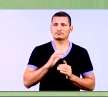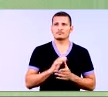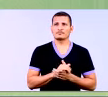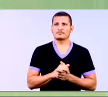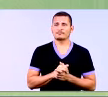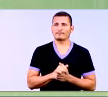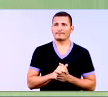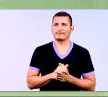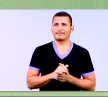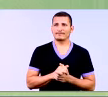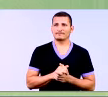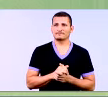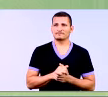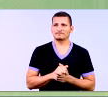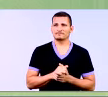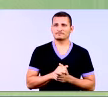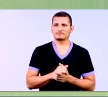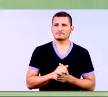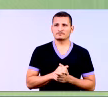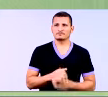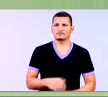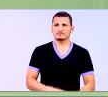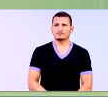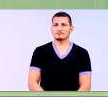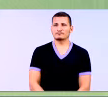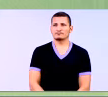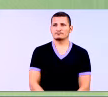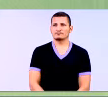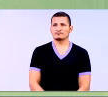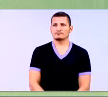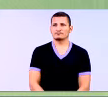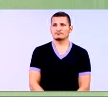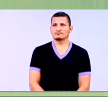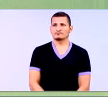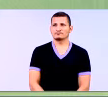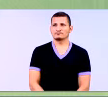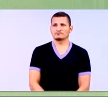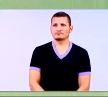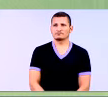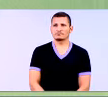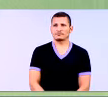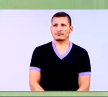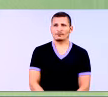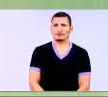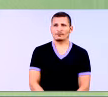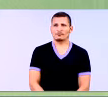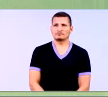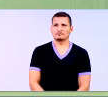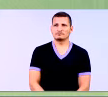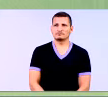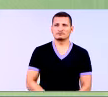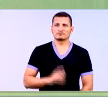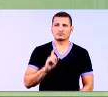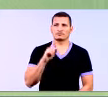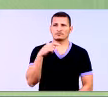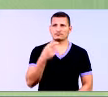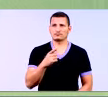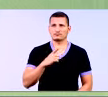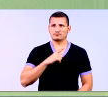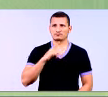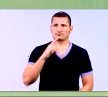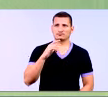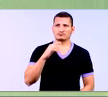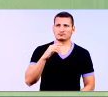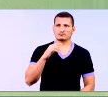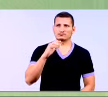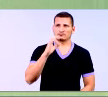Esse aqui é alto desempenho, desempenho desse aqui. Depois eu tenho o processador, o clock aqui